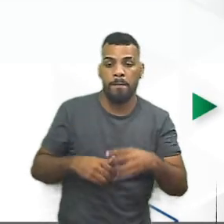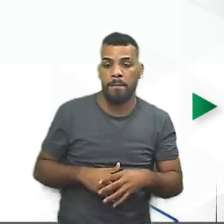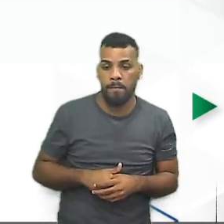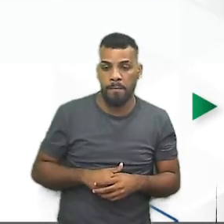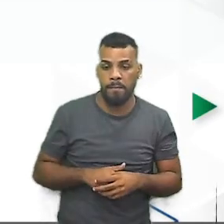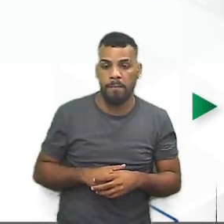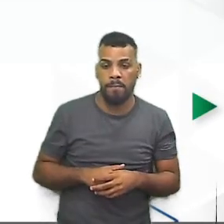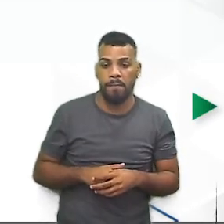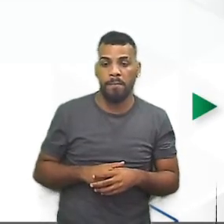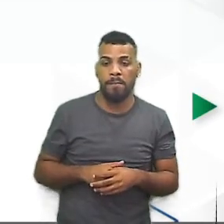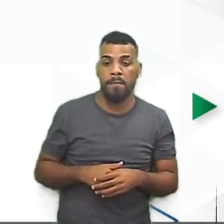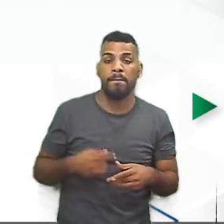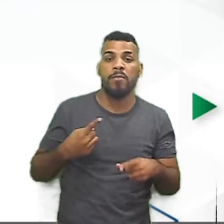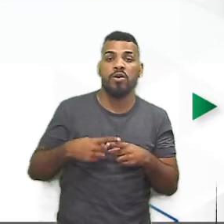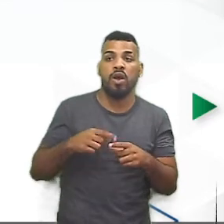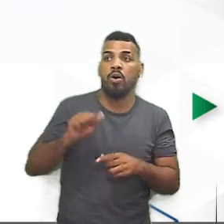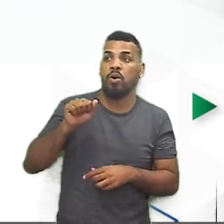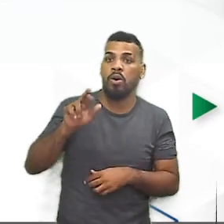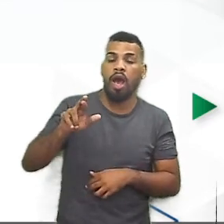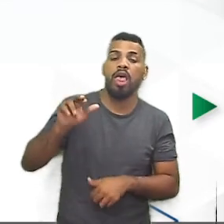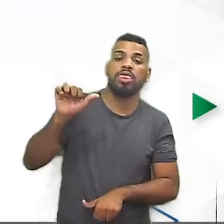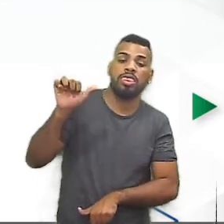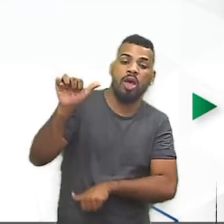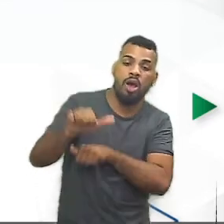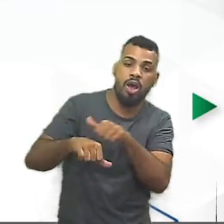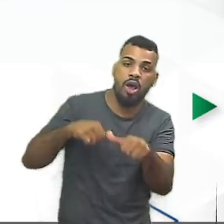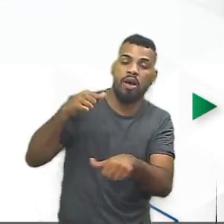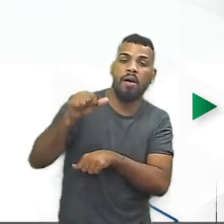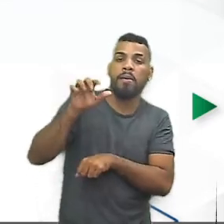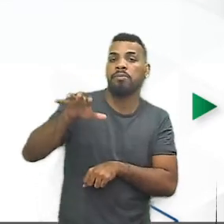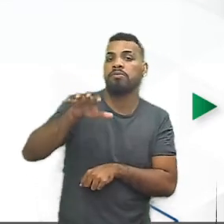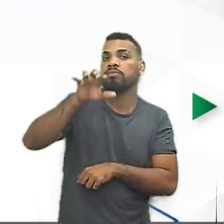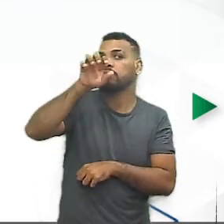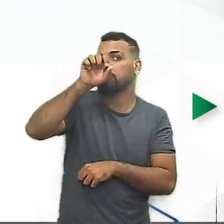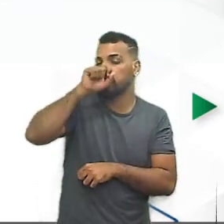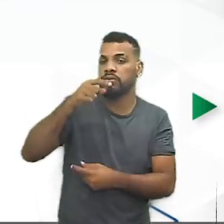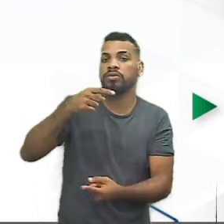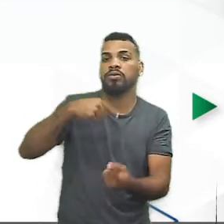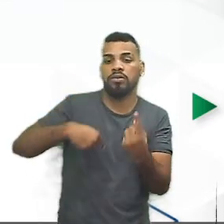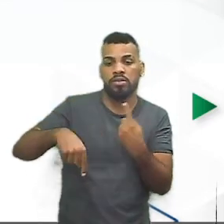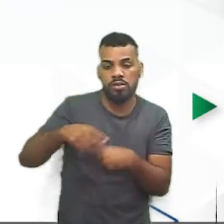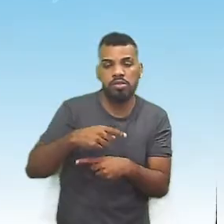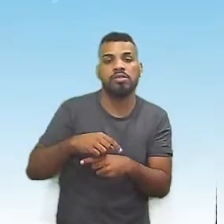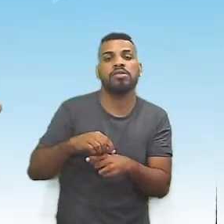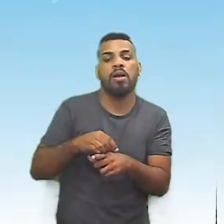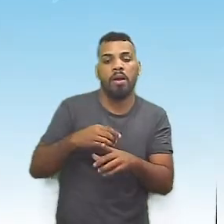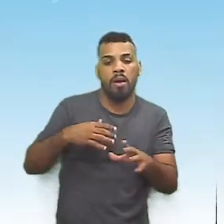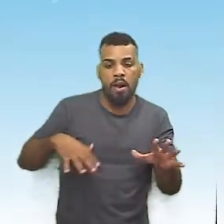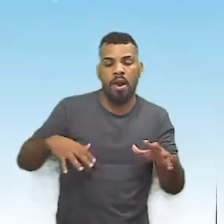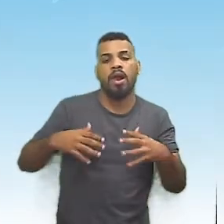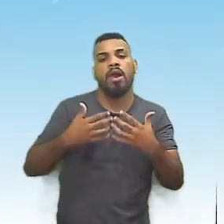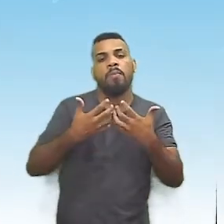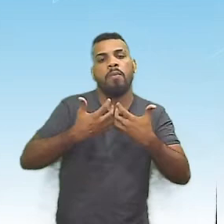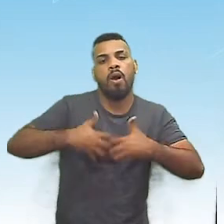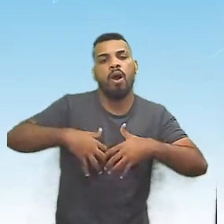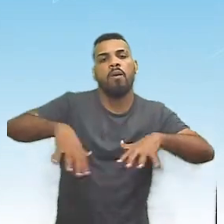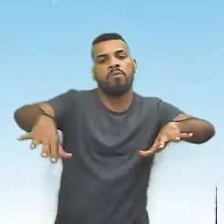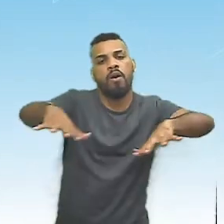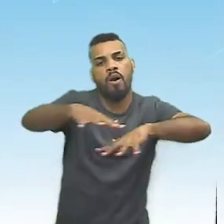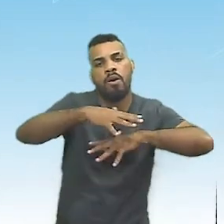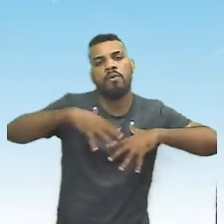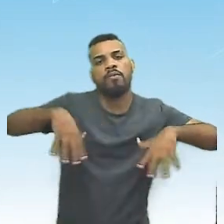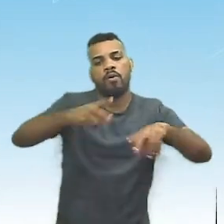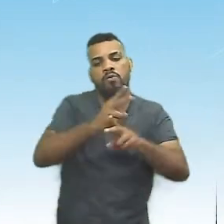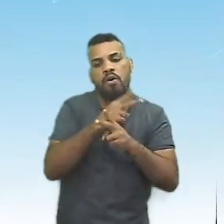renovar o ar utilizado na respiração e proporciona uma maior movimentação das massas e também dos